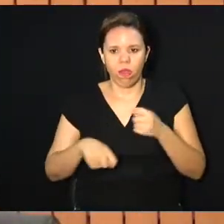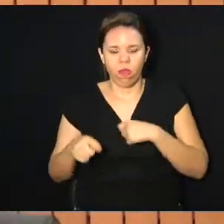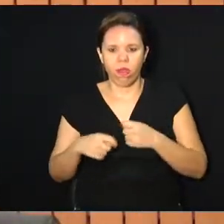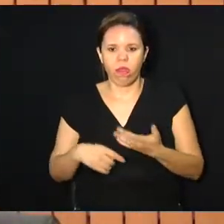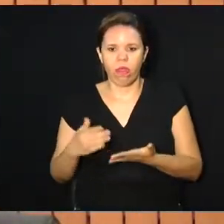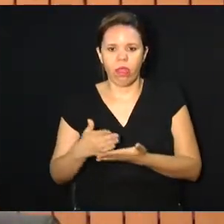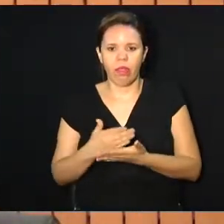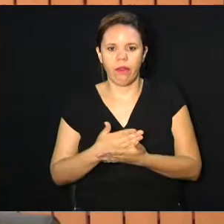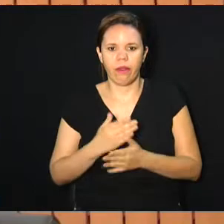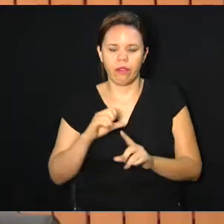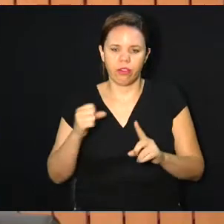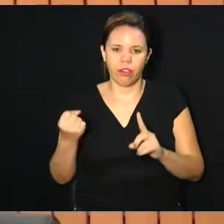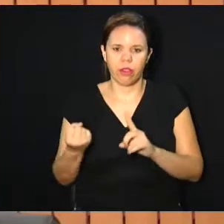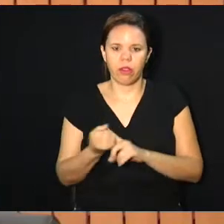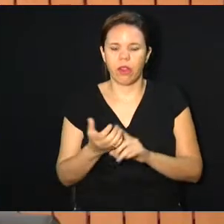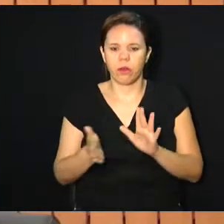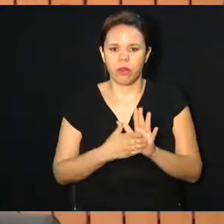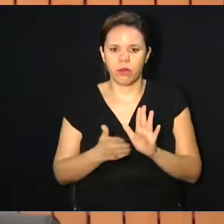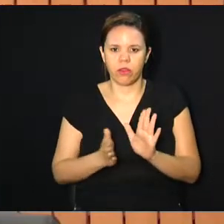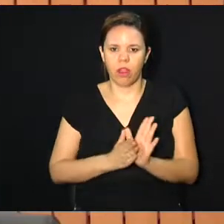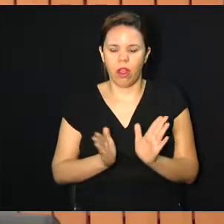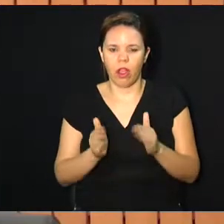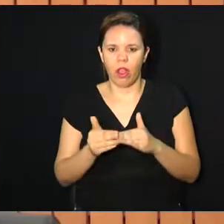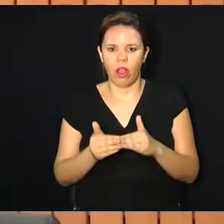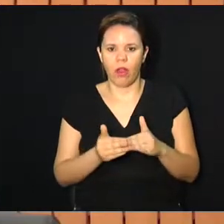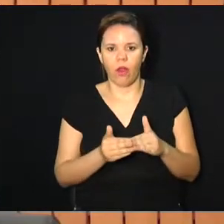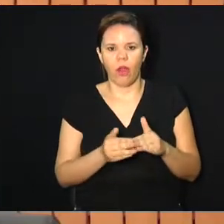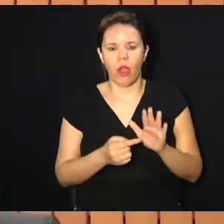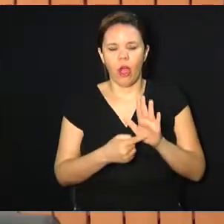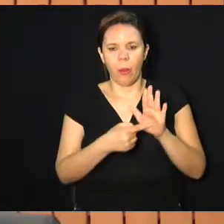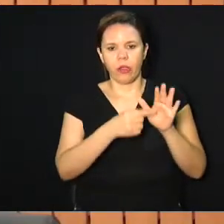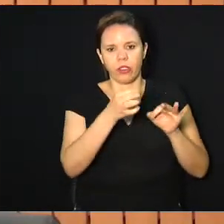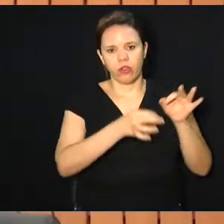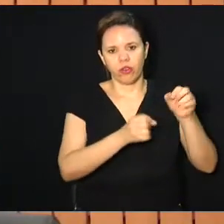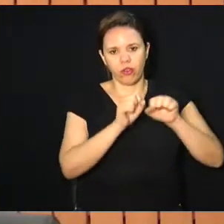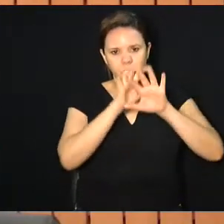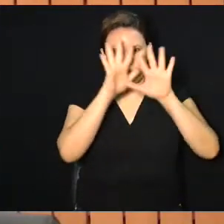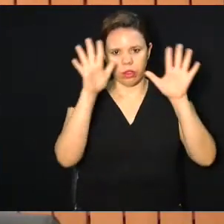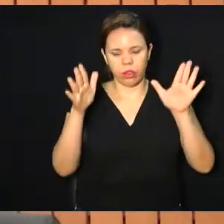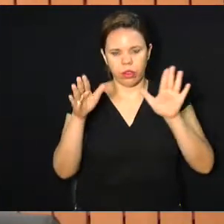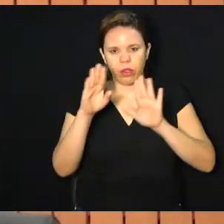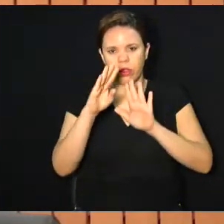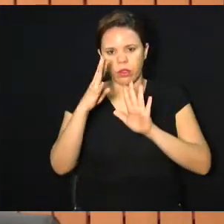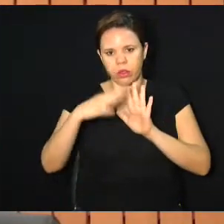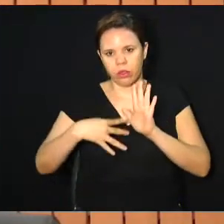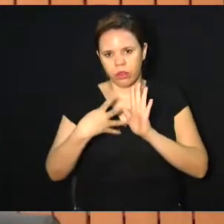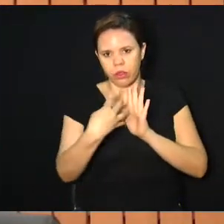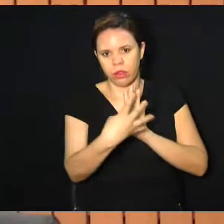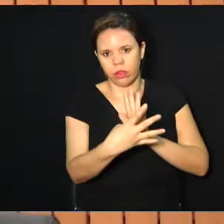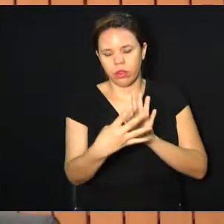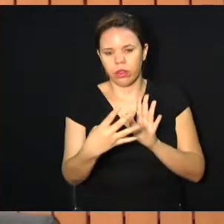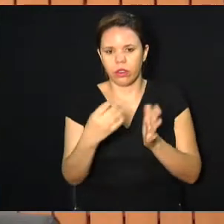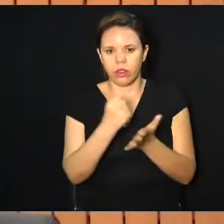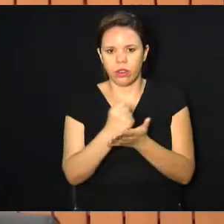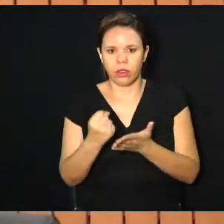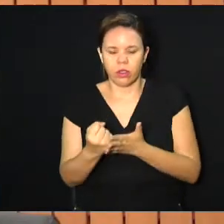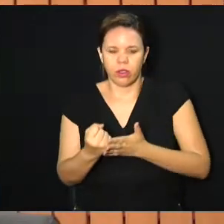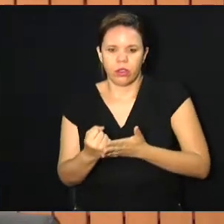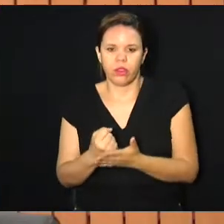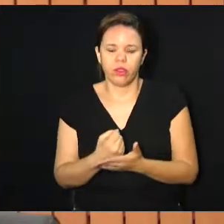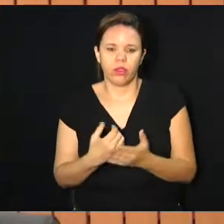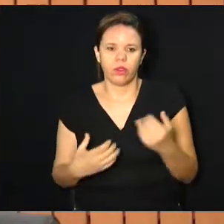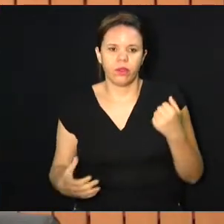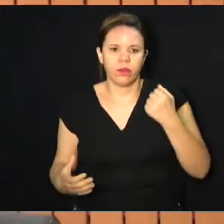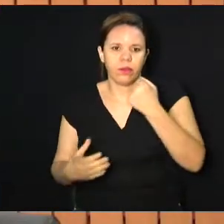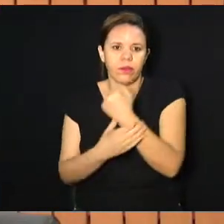Sociedade de Propósito Específico, que é um formato jurídico que dá mais clareza nas planilhas também, na formatação de contratação, dá mais